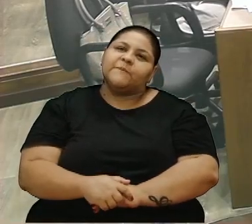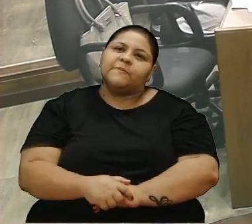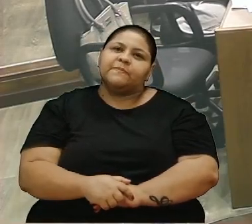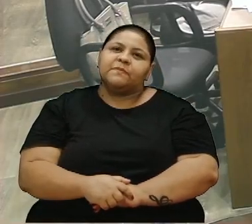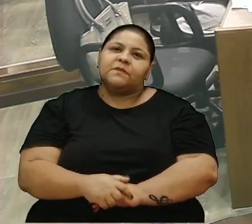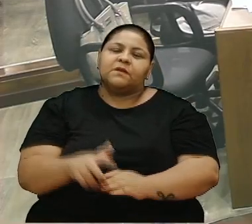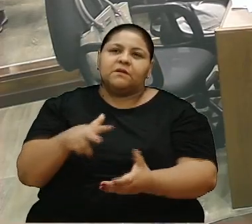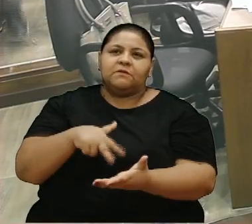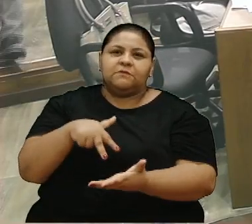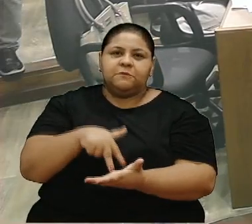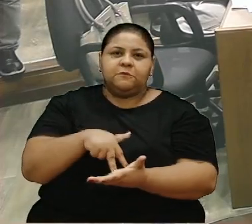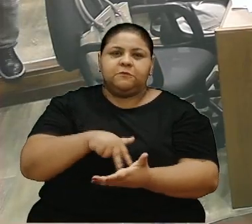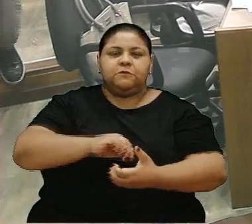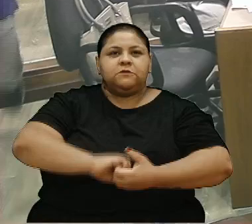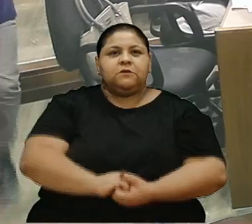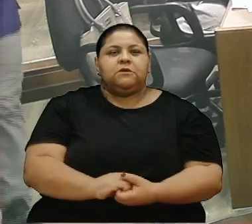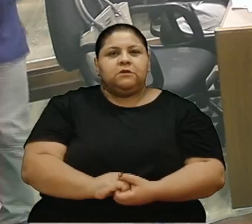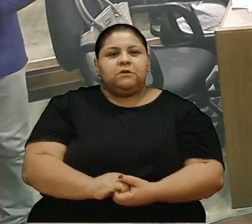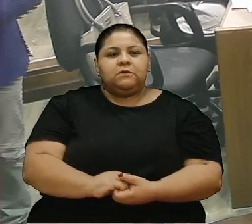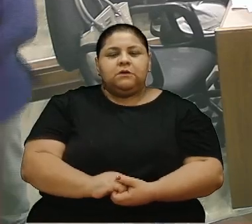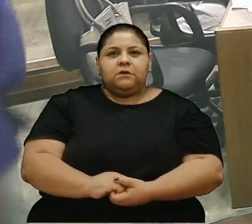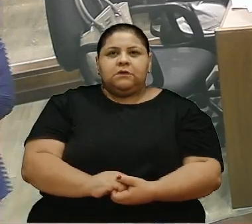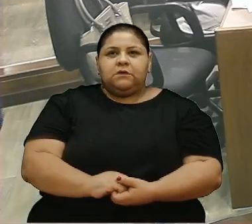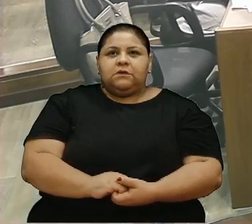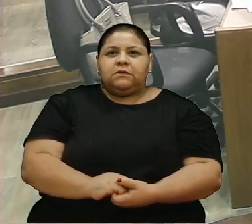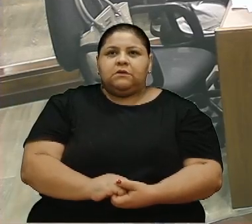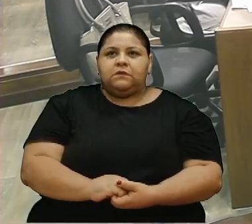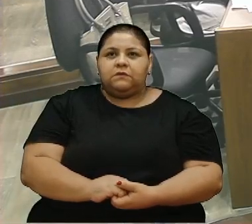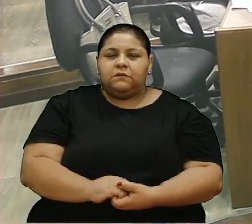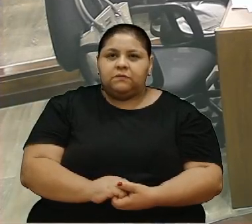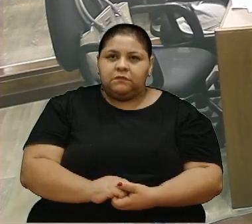Da tribuna. Vereador Ramon, da tribuna.